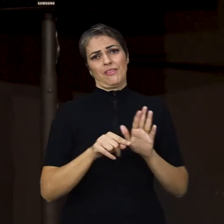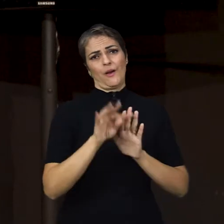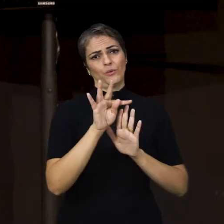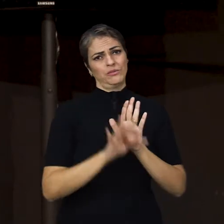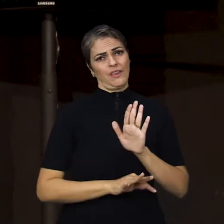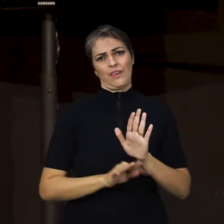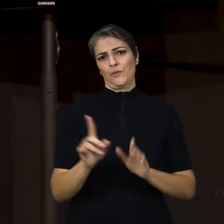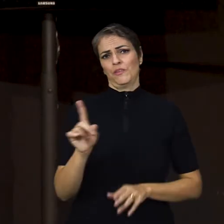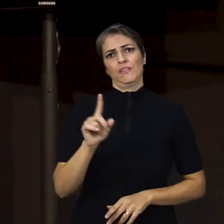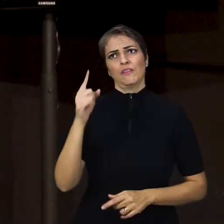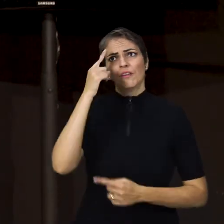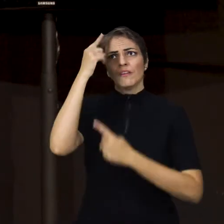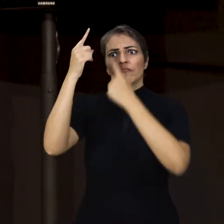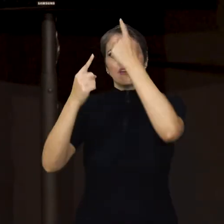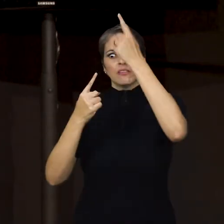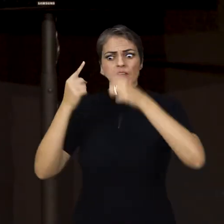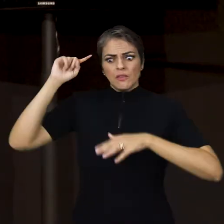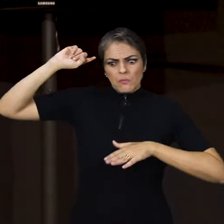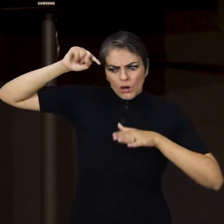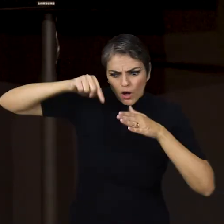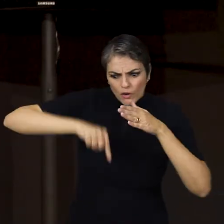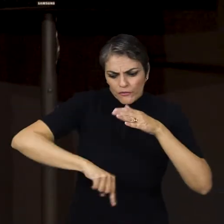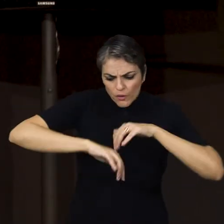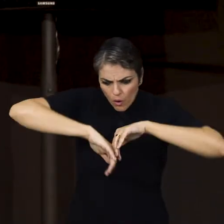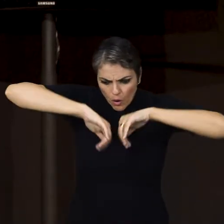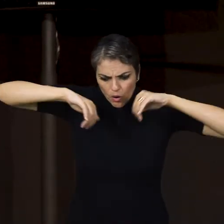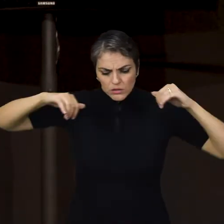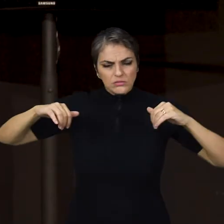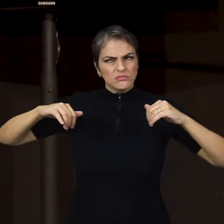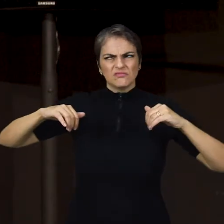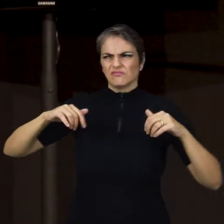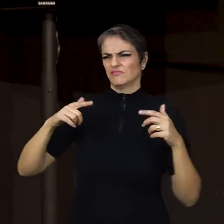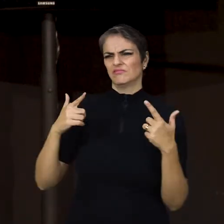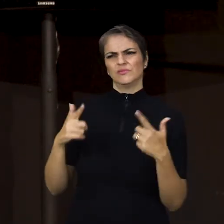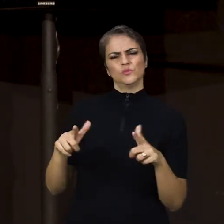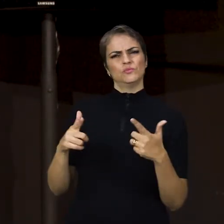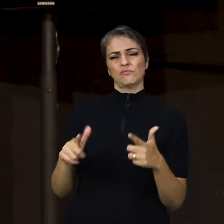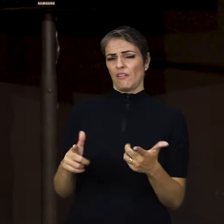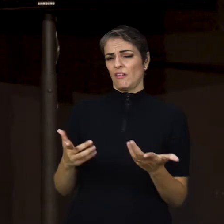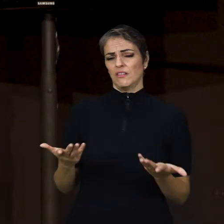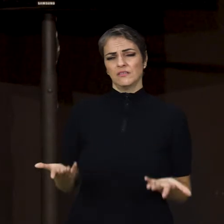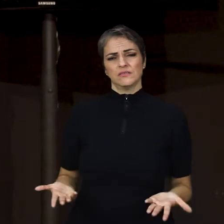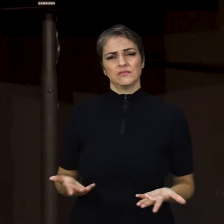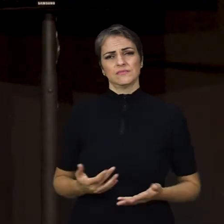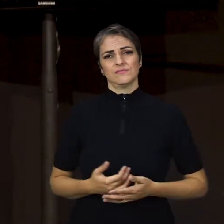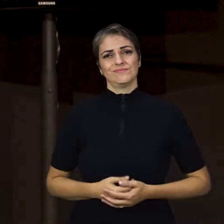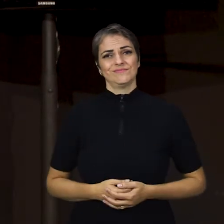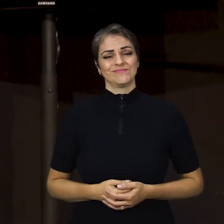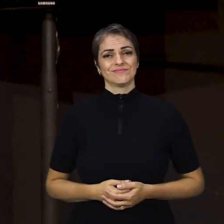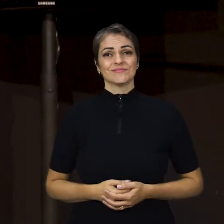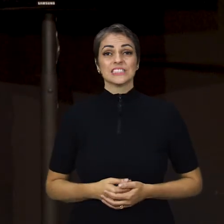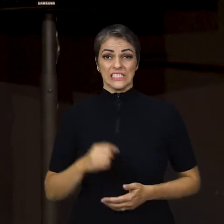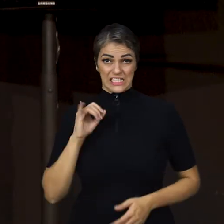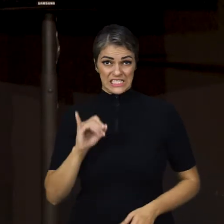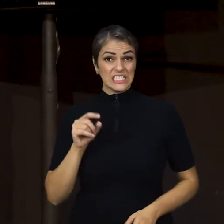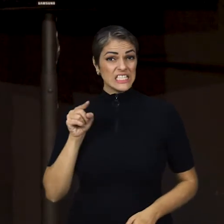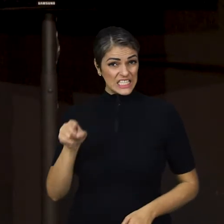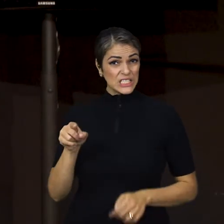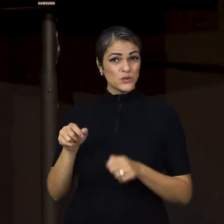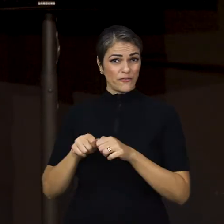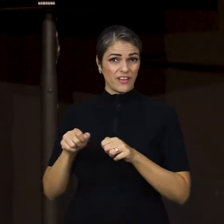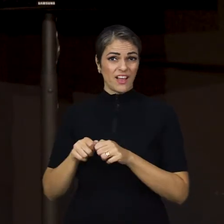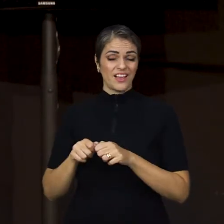não ficar tentando desvendar essas camadas supostamente mais fundas, porque quando a gente faz isso, a gente